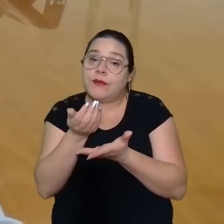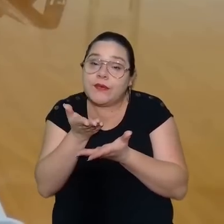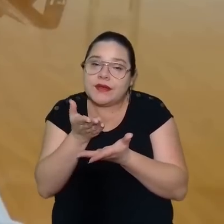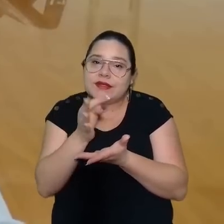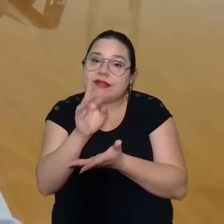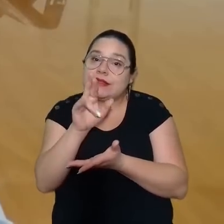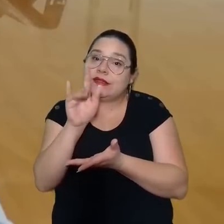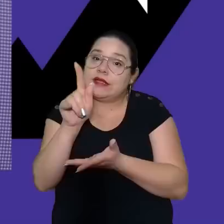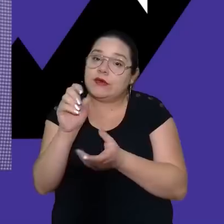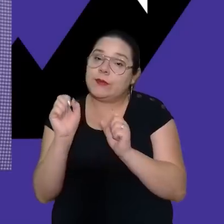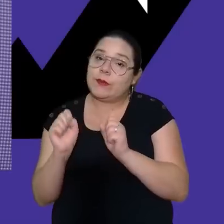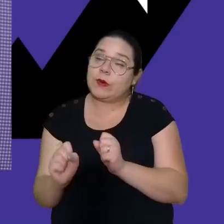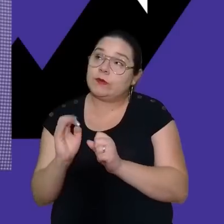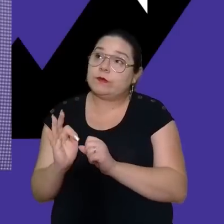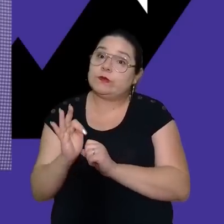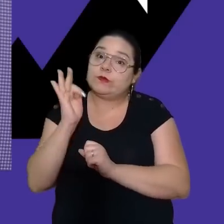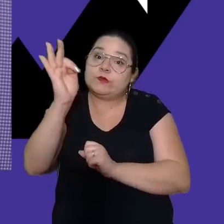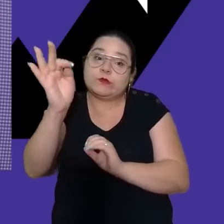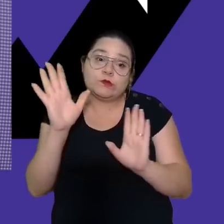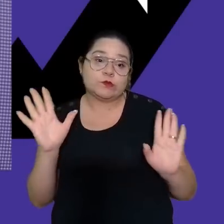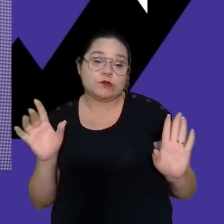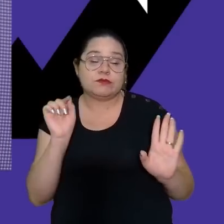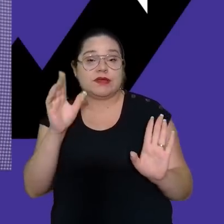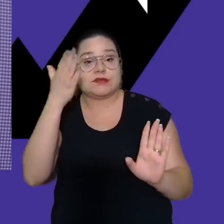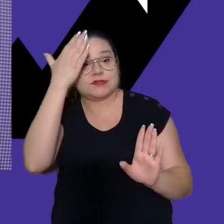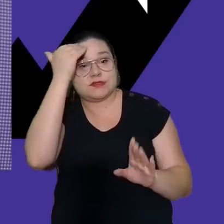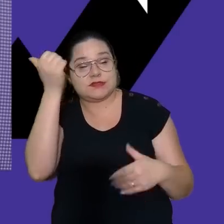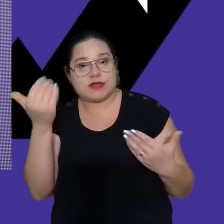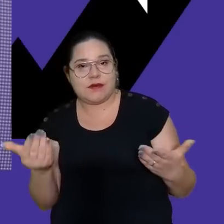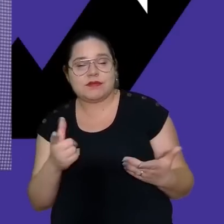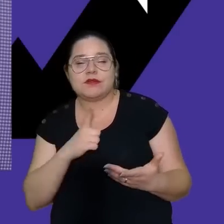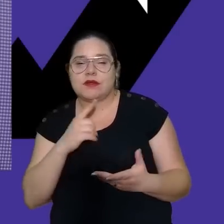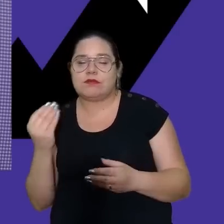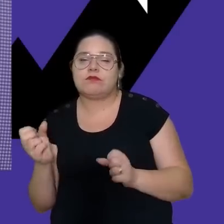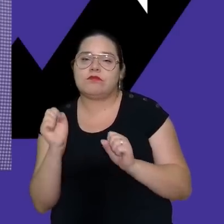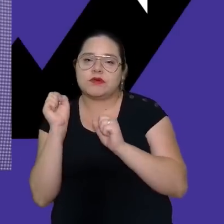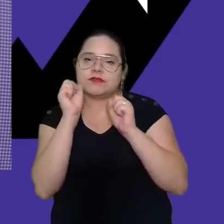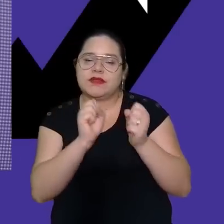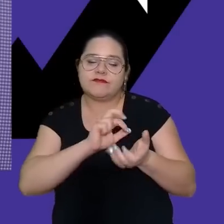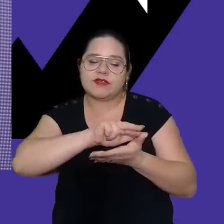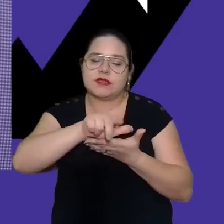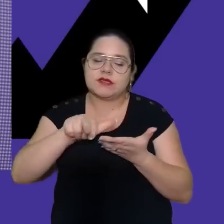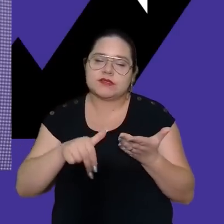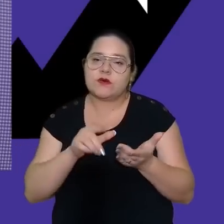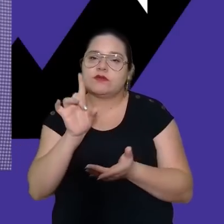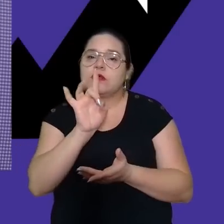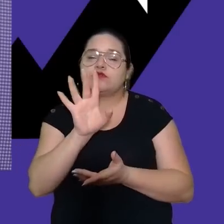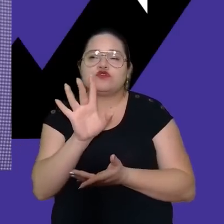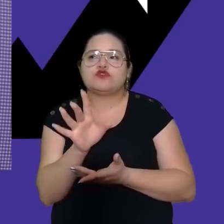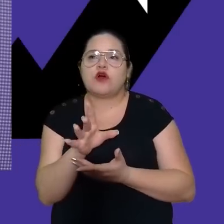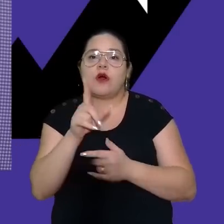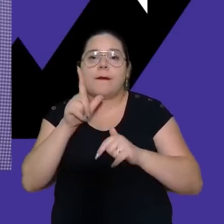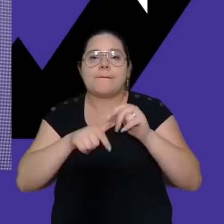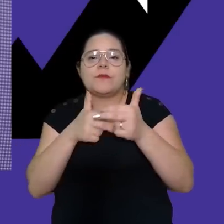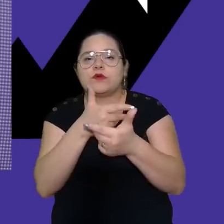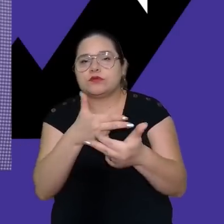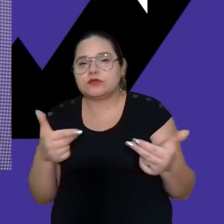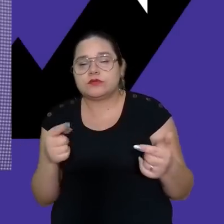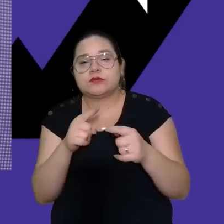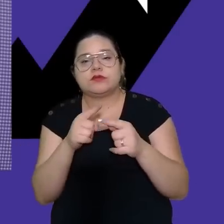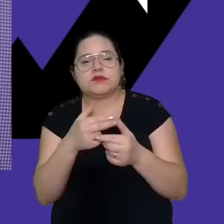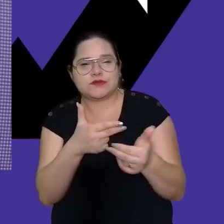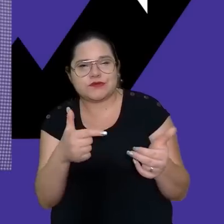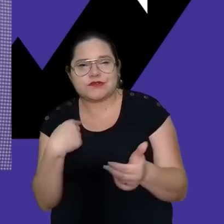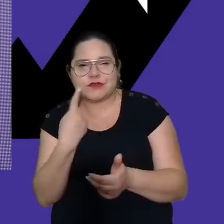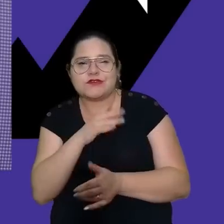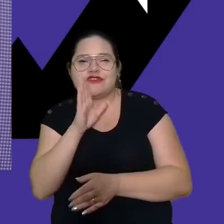exportador também. Então, eu acho que nós temos uma possibilidade de diversificação, não apenas de produtos, naquilo que a gente já é bom e